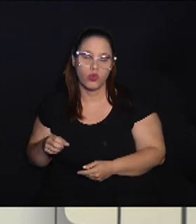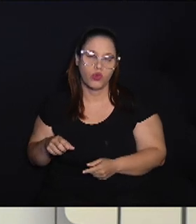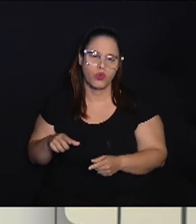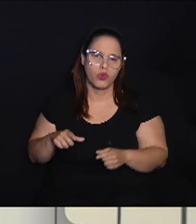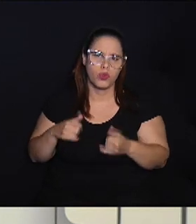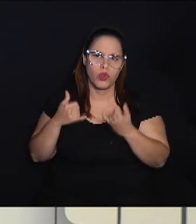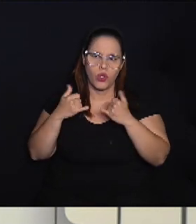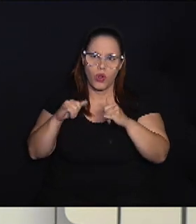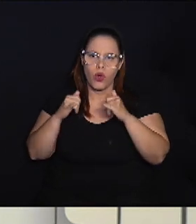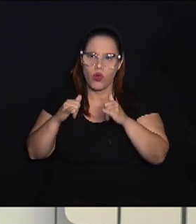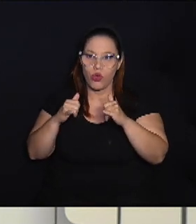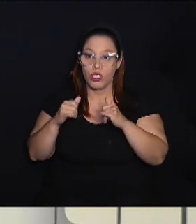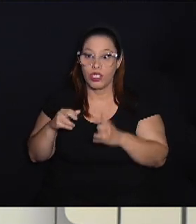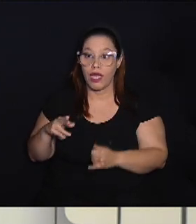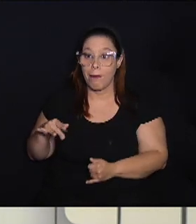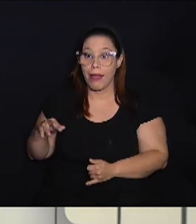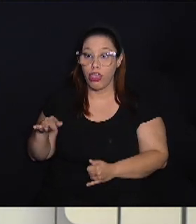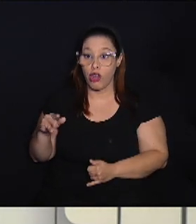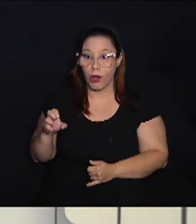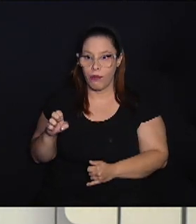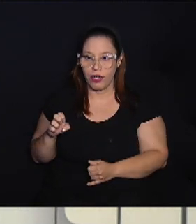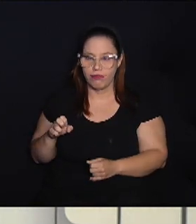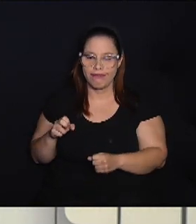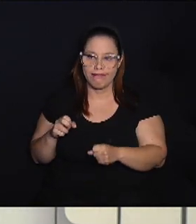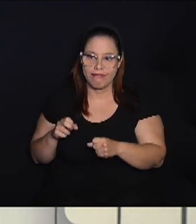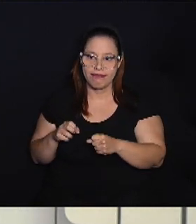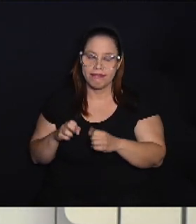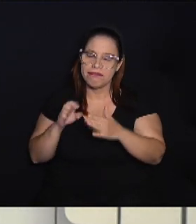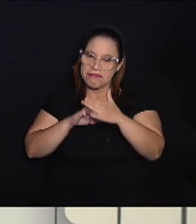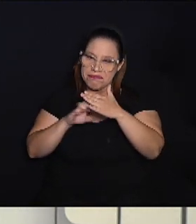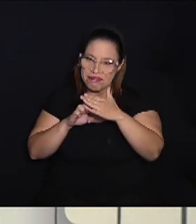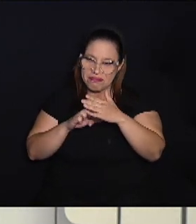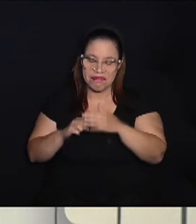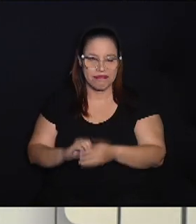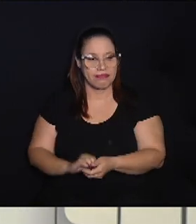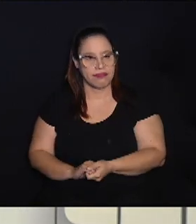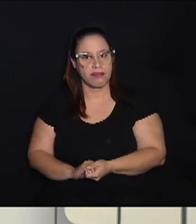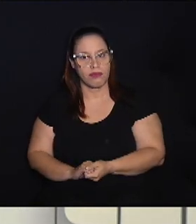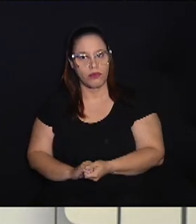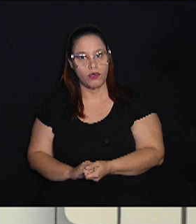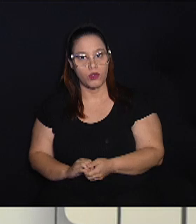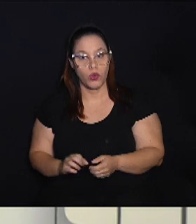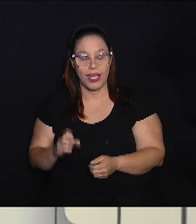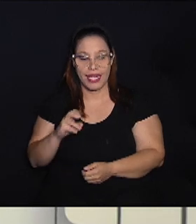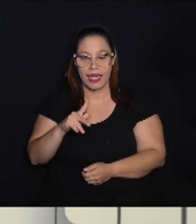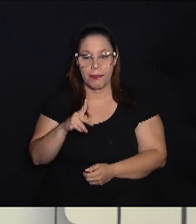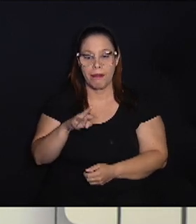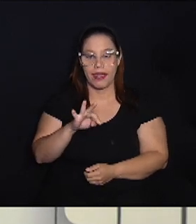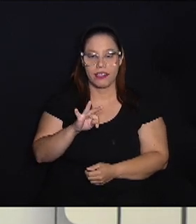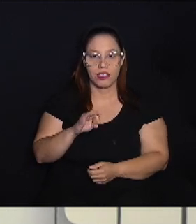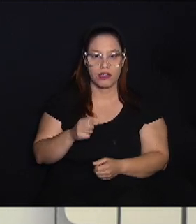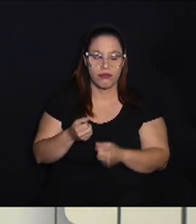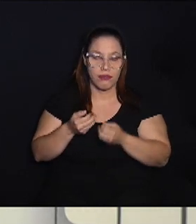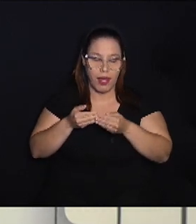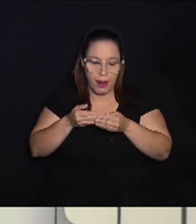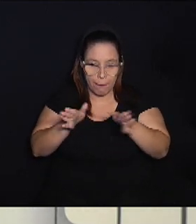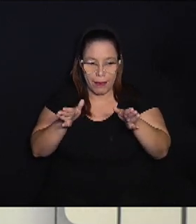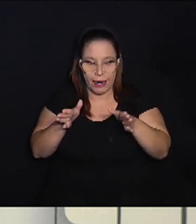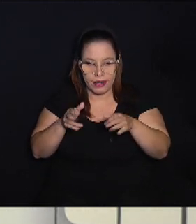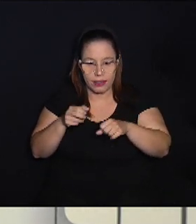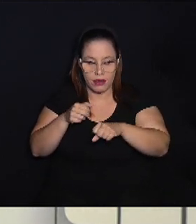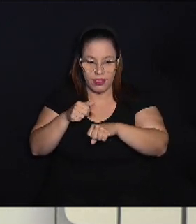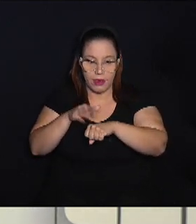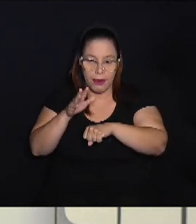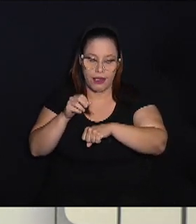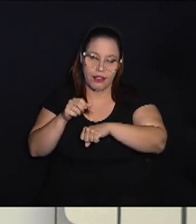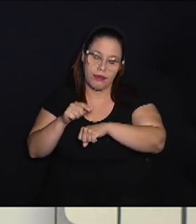sobre emprego agora, porque o Centro Público de Apoio ao Trabalhador de Campinas está com mais de 700 vagas